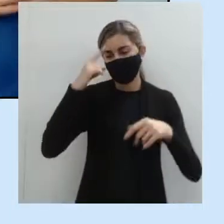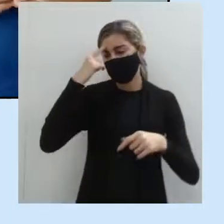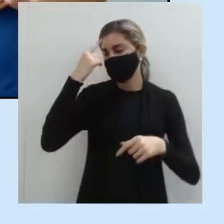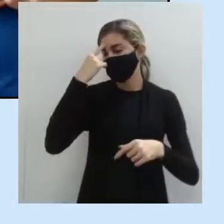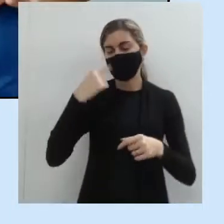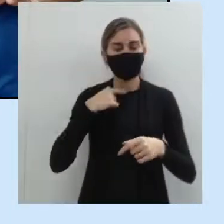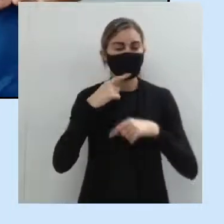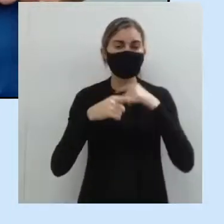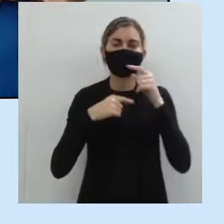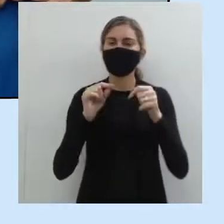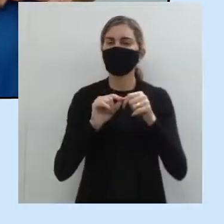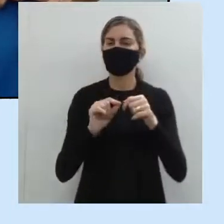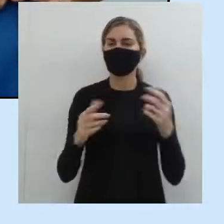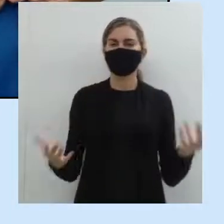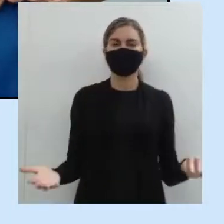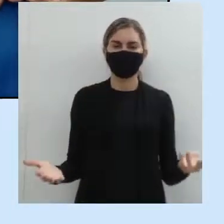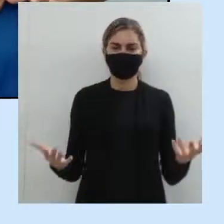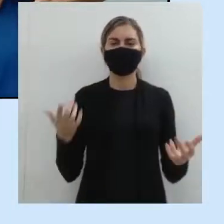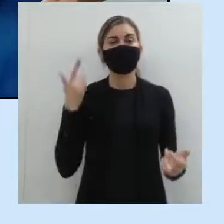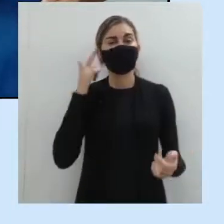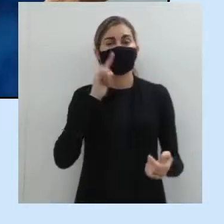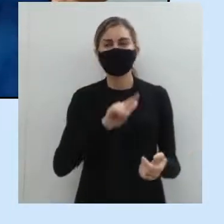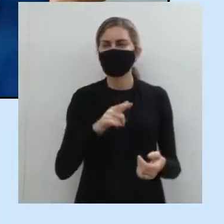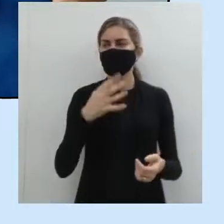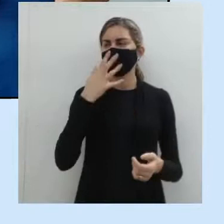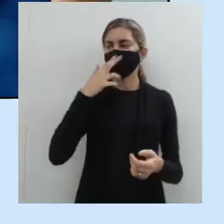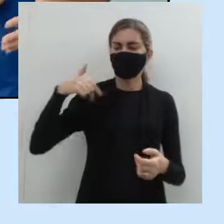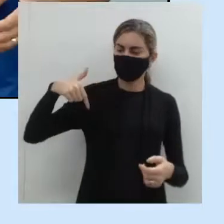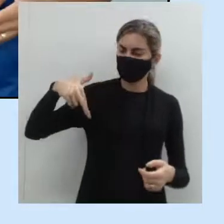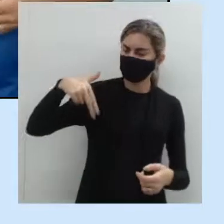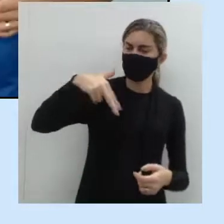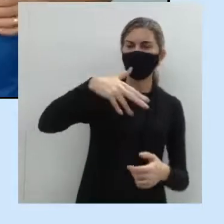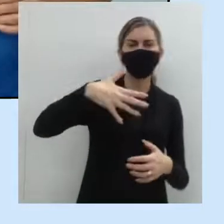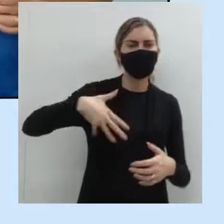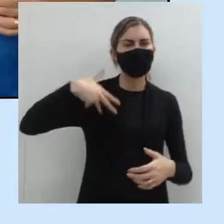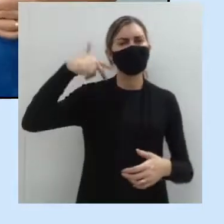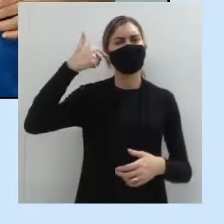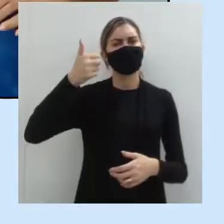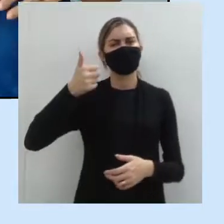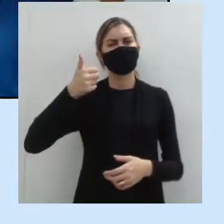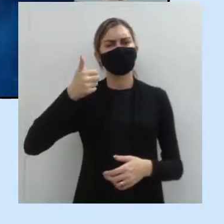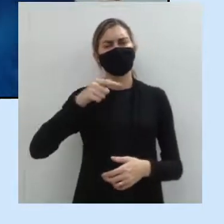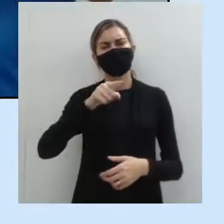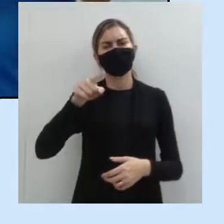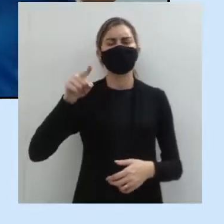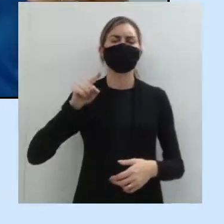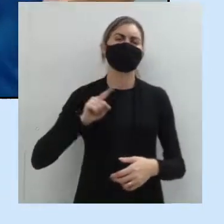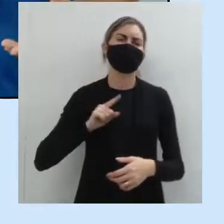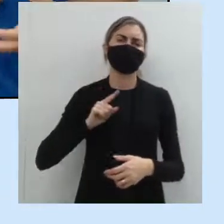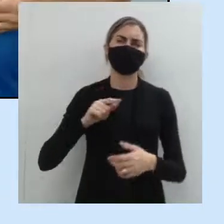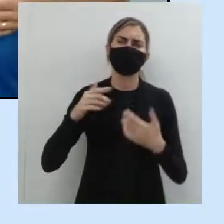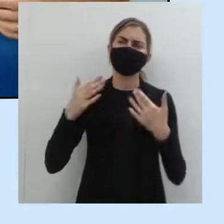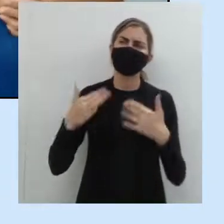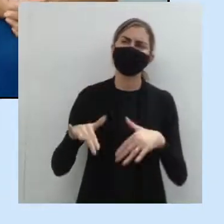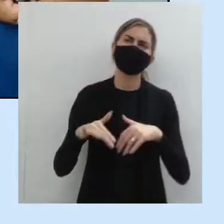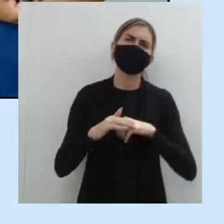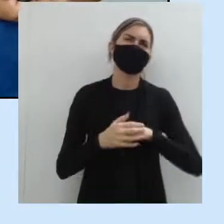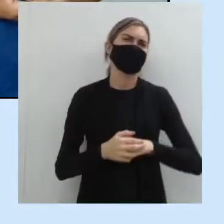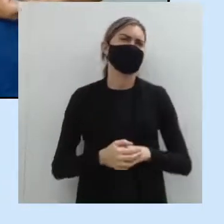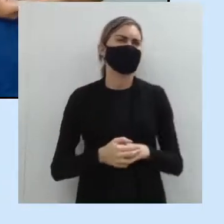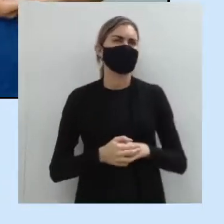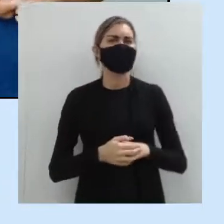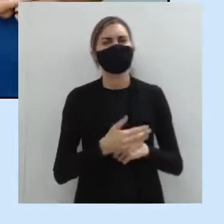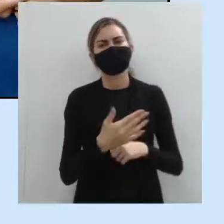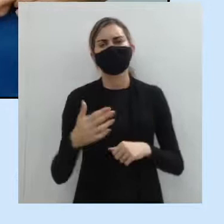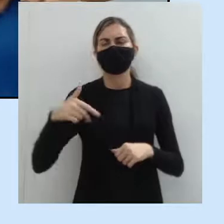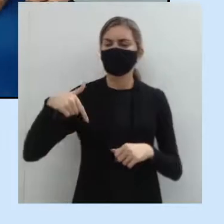imagina que consegue, né? Um caminhar aperfeiçoado, aí você vai lá para a prova